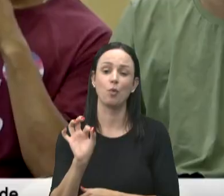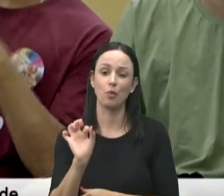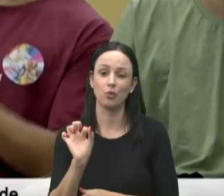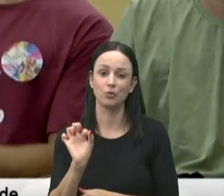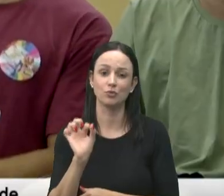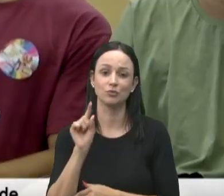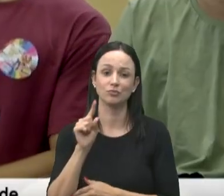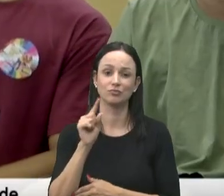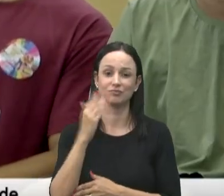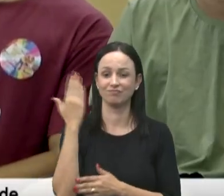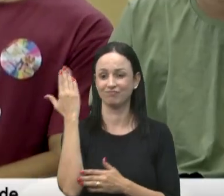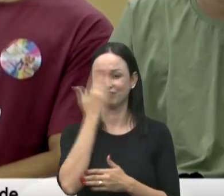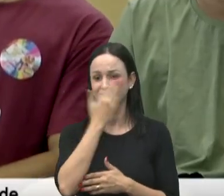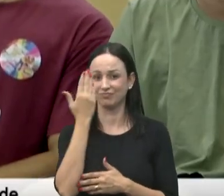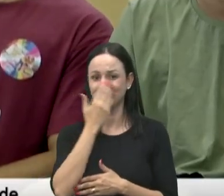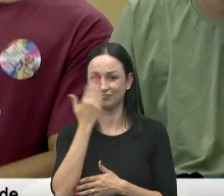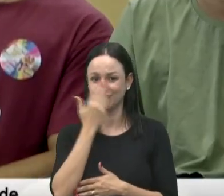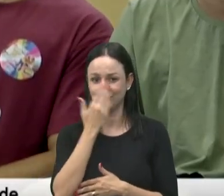Dessa